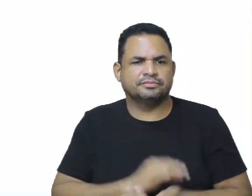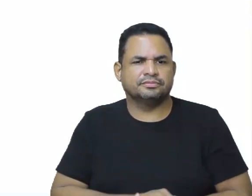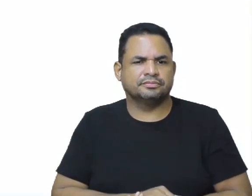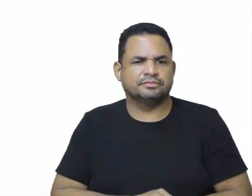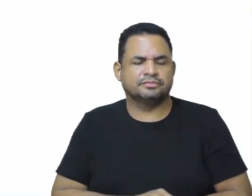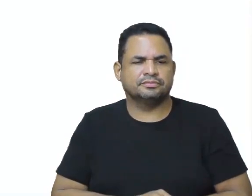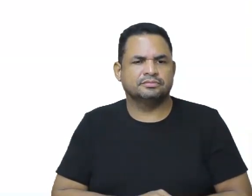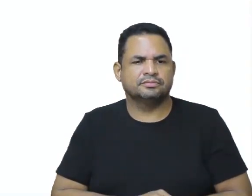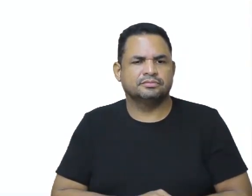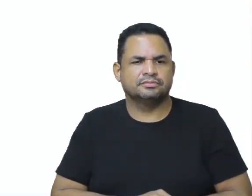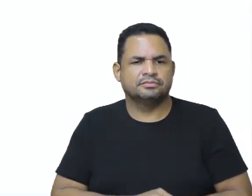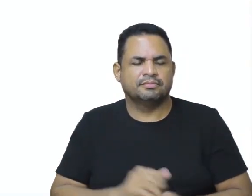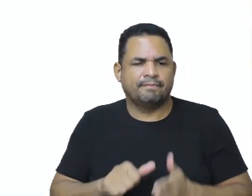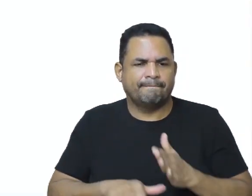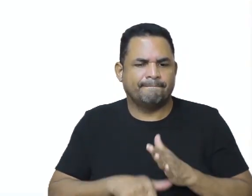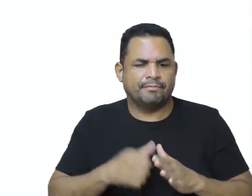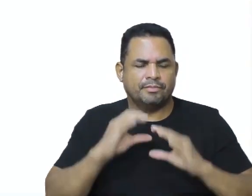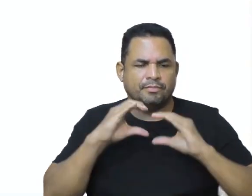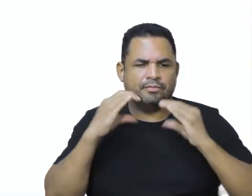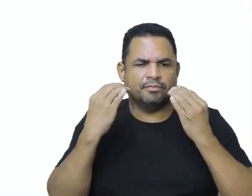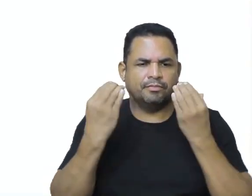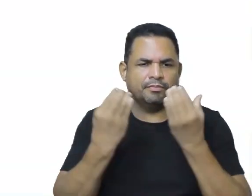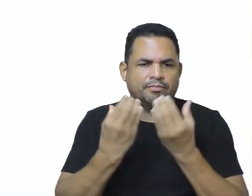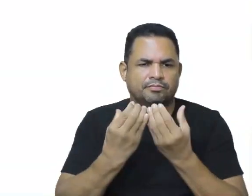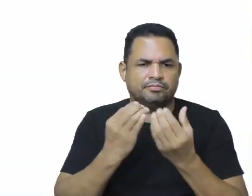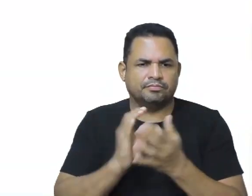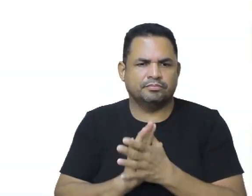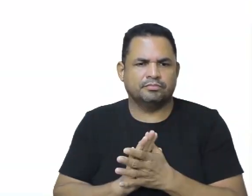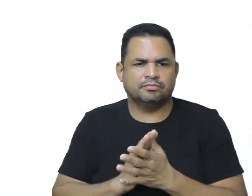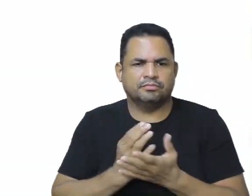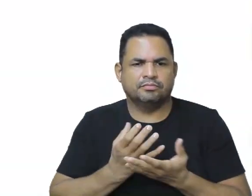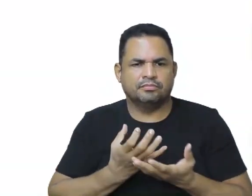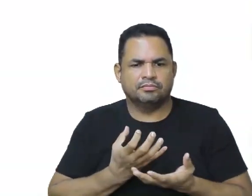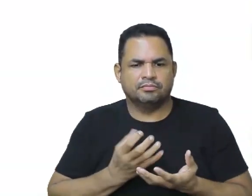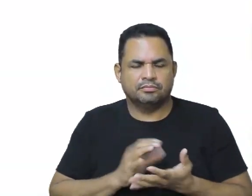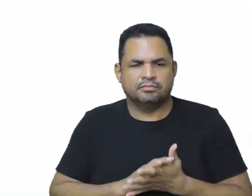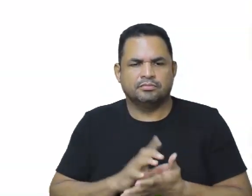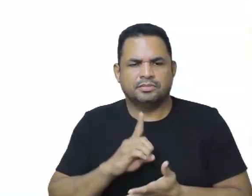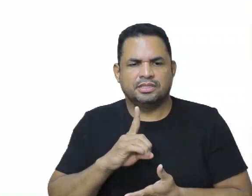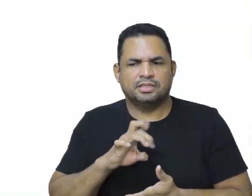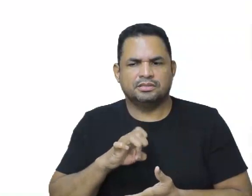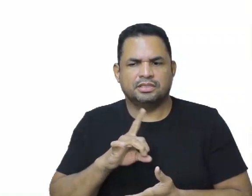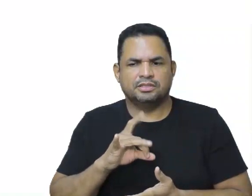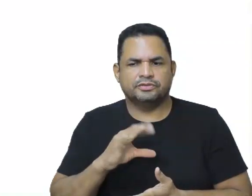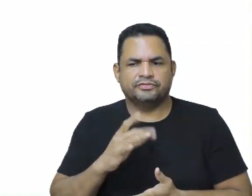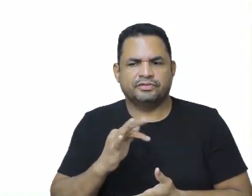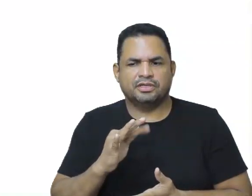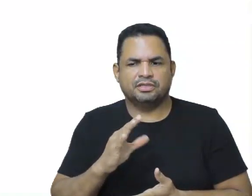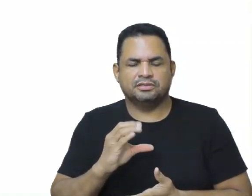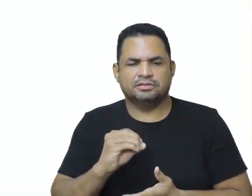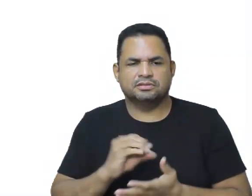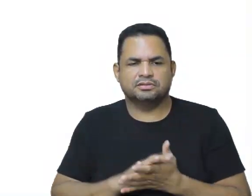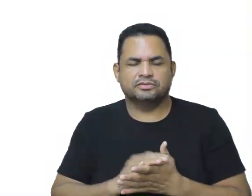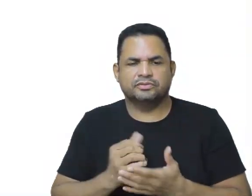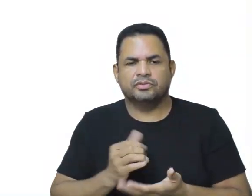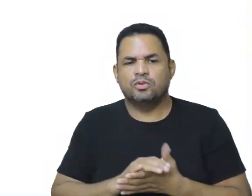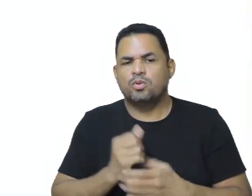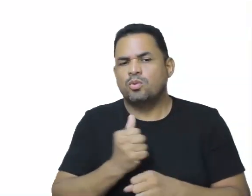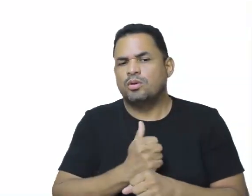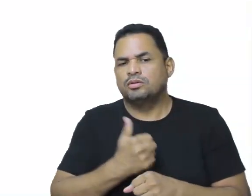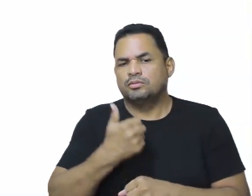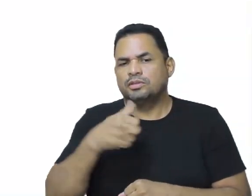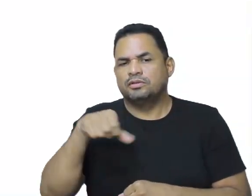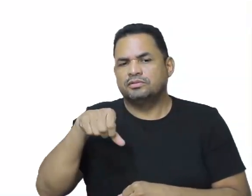como errar. Primeira conferência aí, ó, sobre desertificação foi a de 1977 em